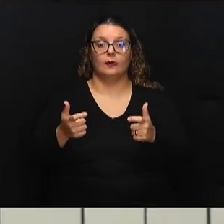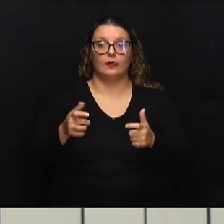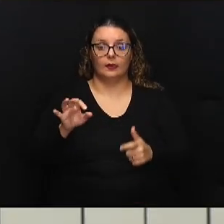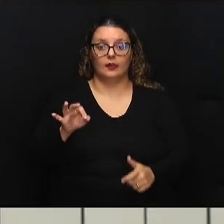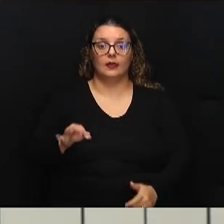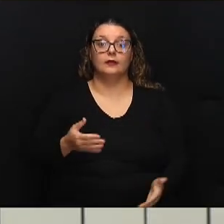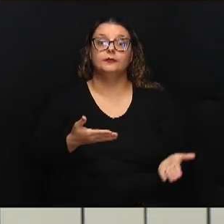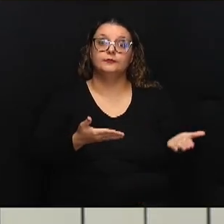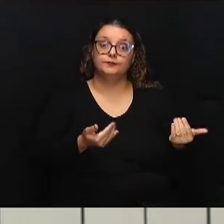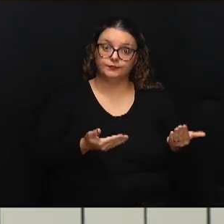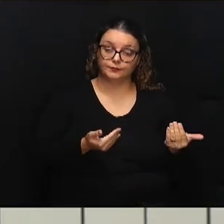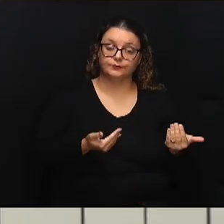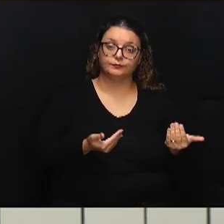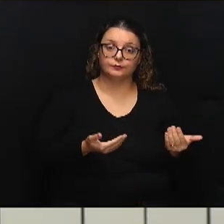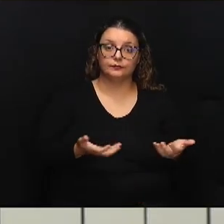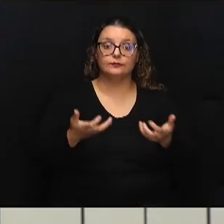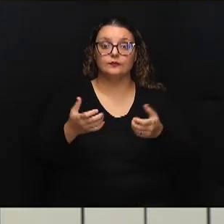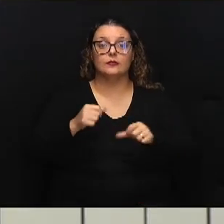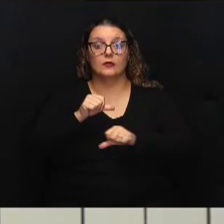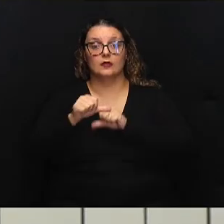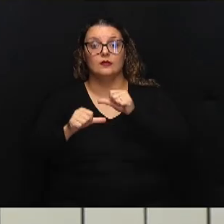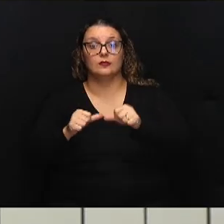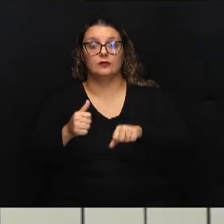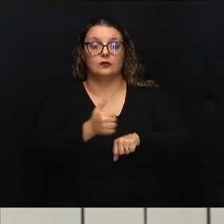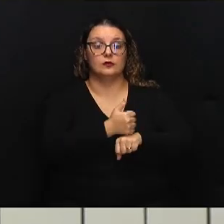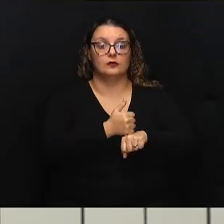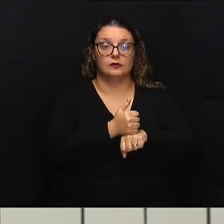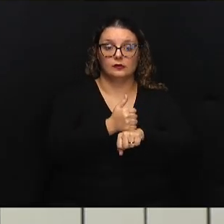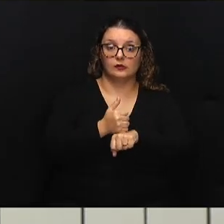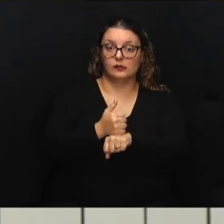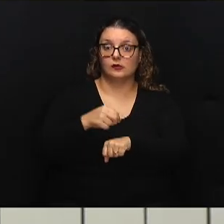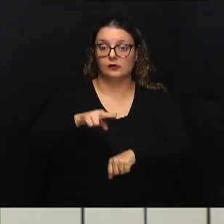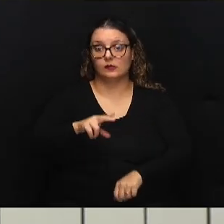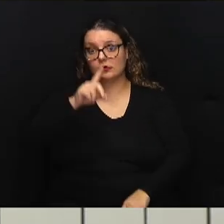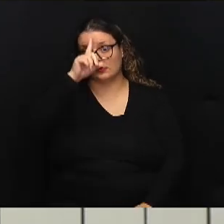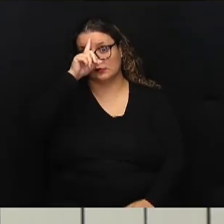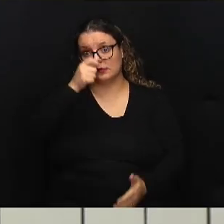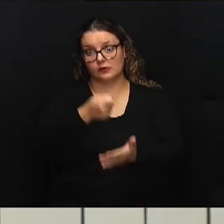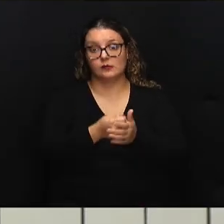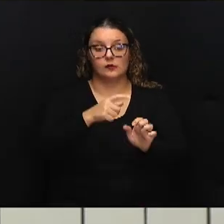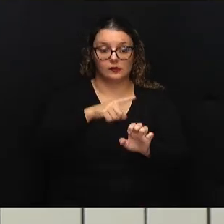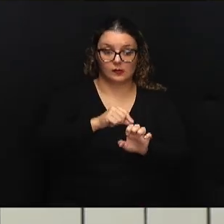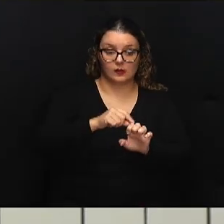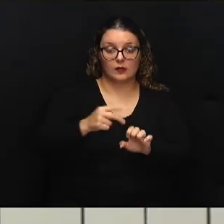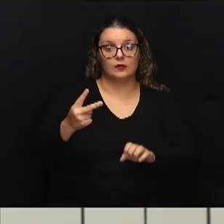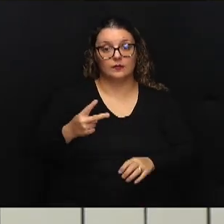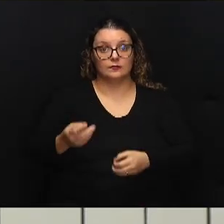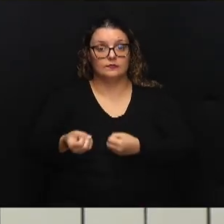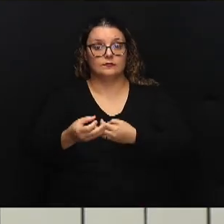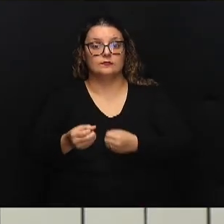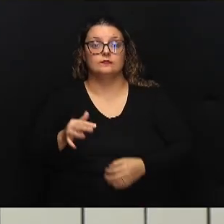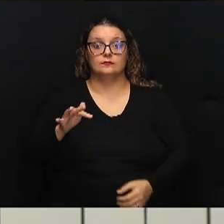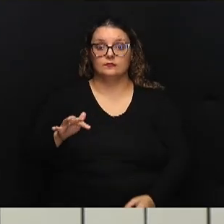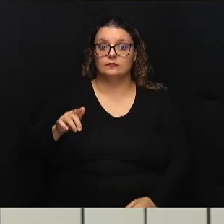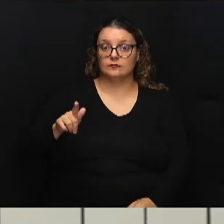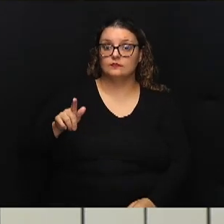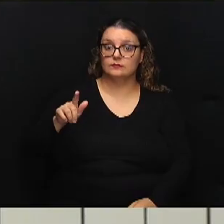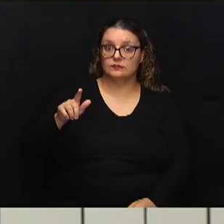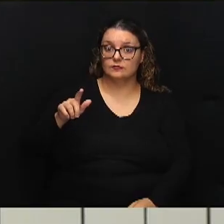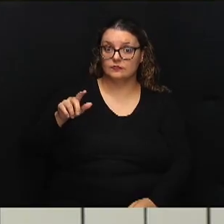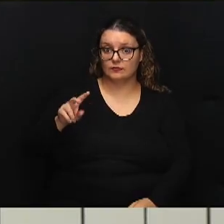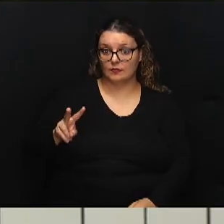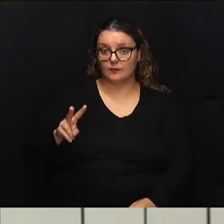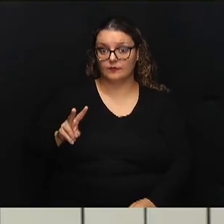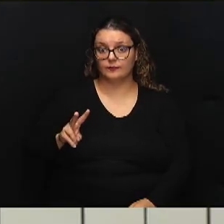foram jovens que quiseram mudar de carreira ou decidiram empreender. Segundo dados da FGV, Fundação Getúlio